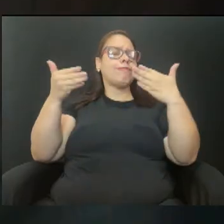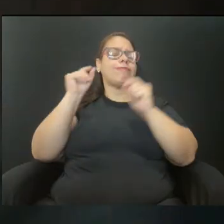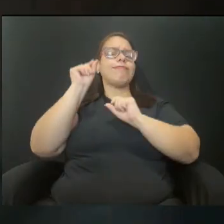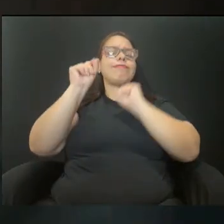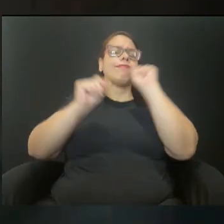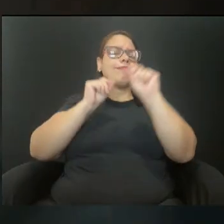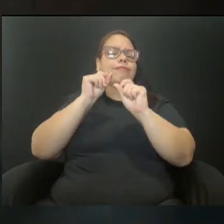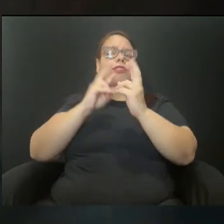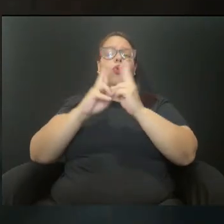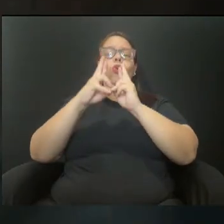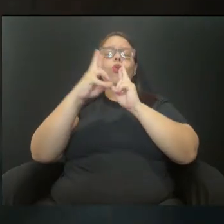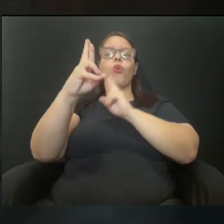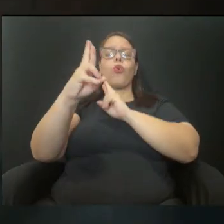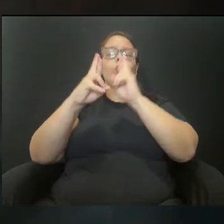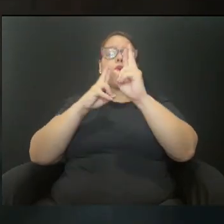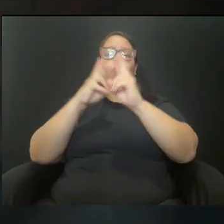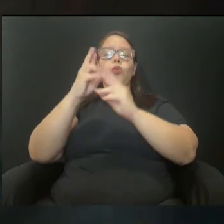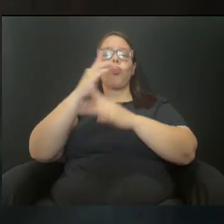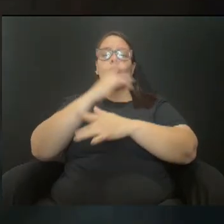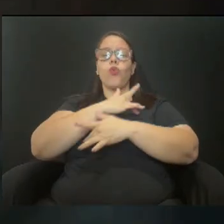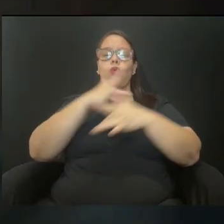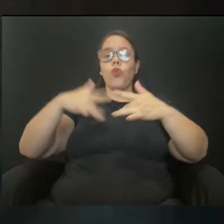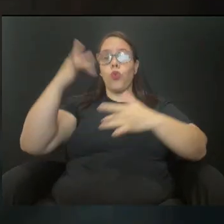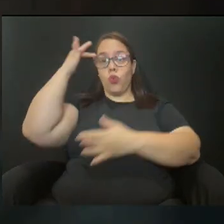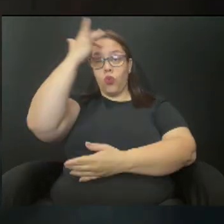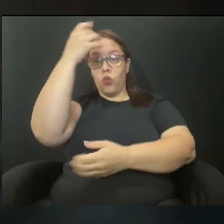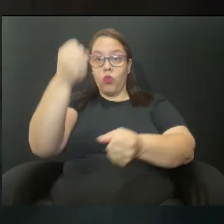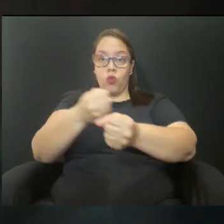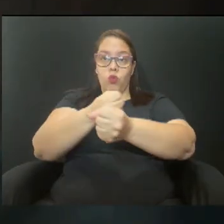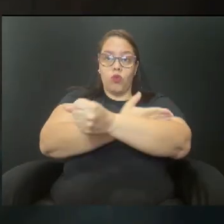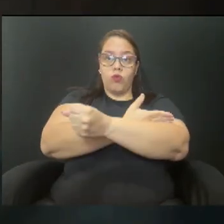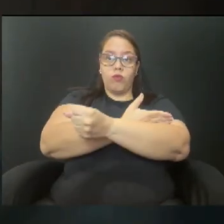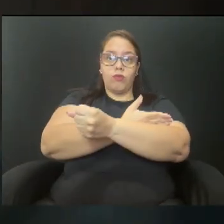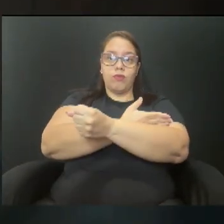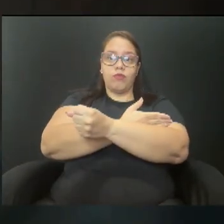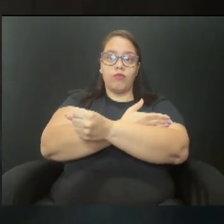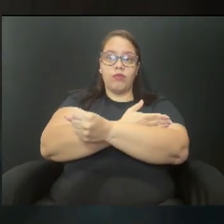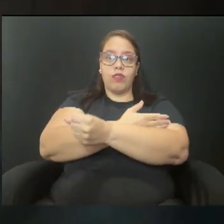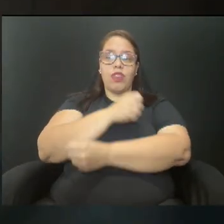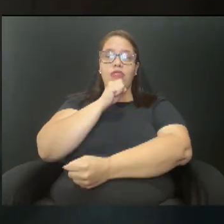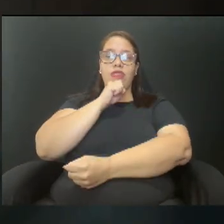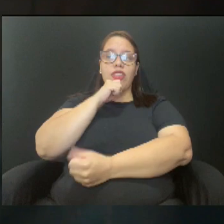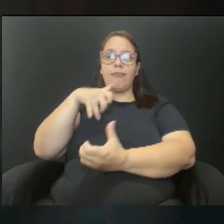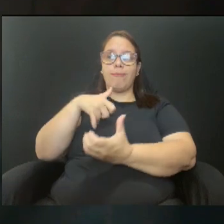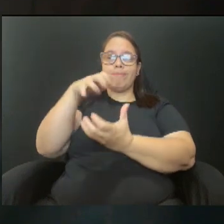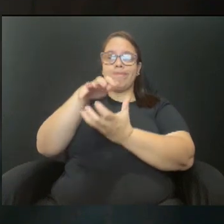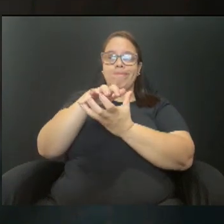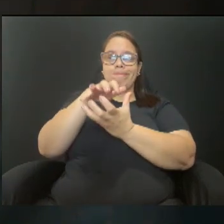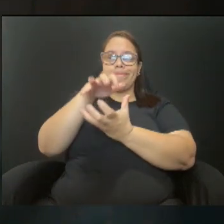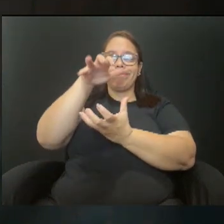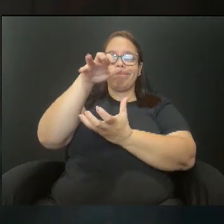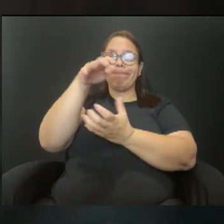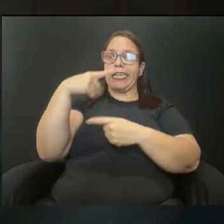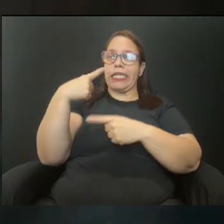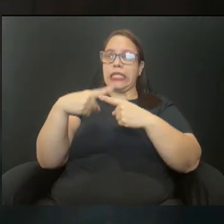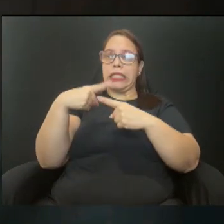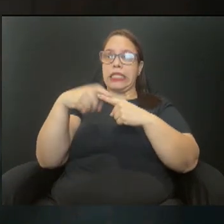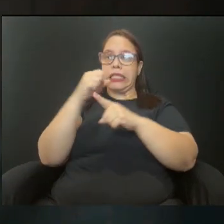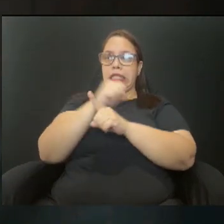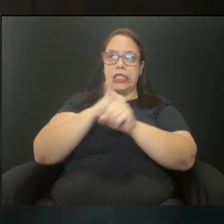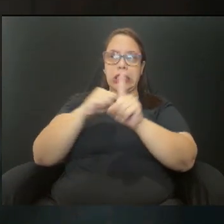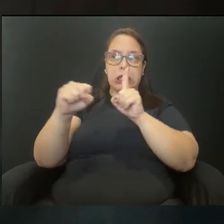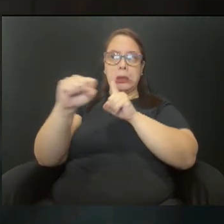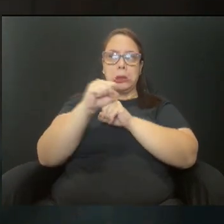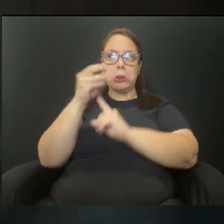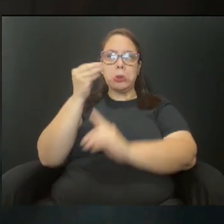relacionamentos, saúde emocional e o peso do tabu de envelhecer. Afinal, por que a sociedade ainda tenta impor que